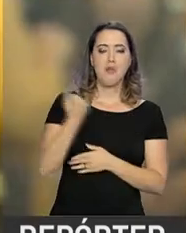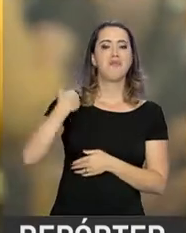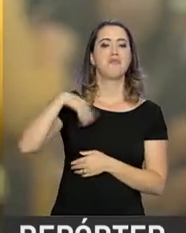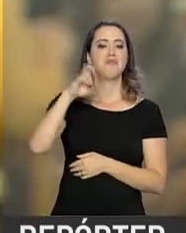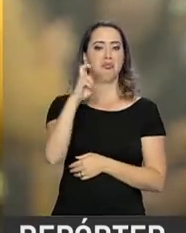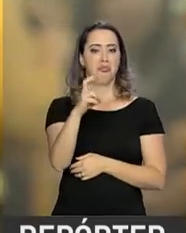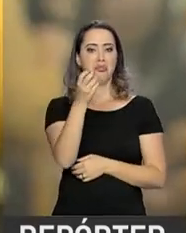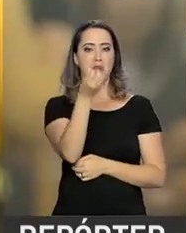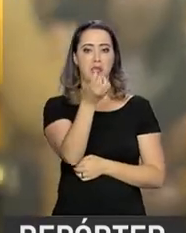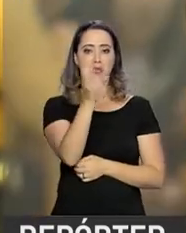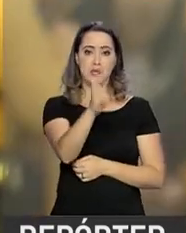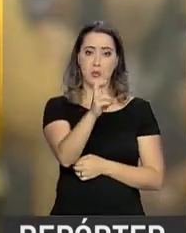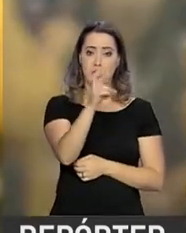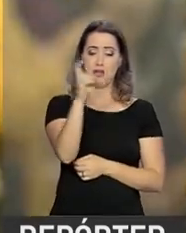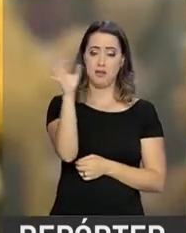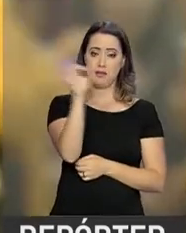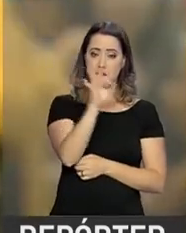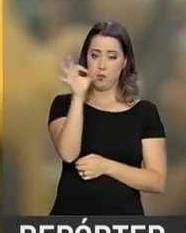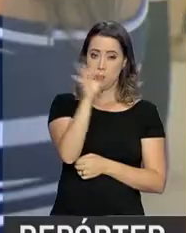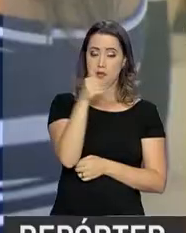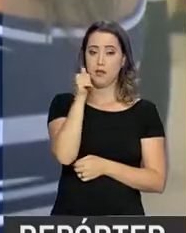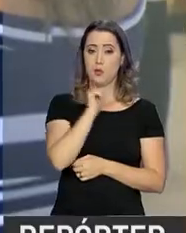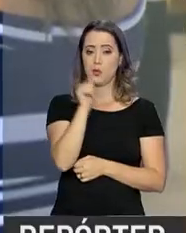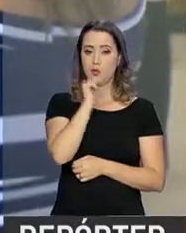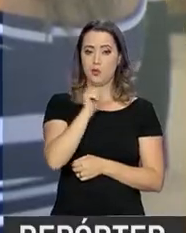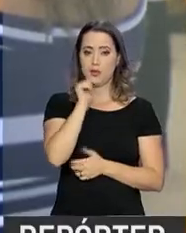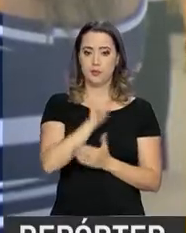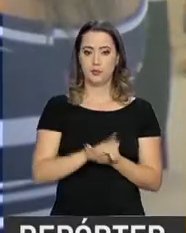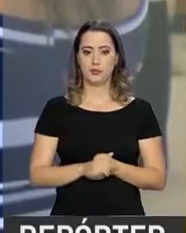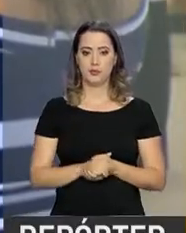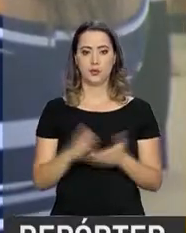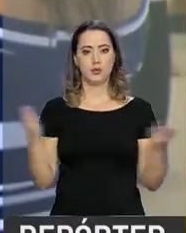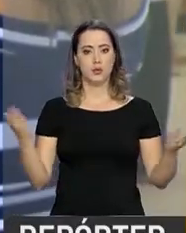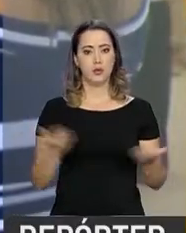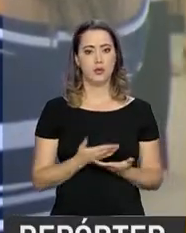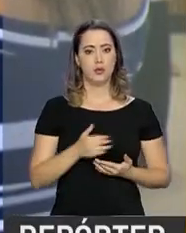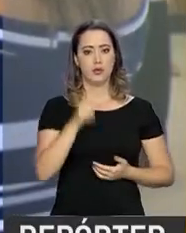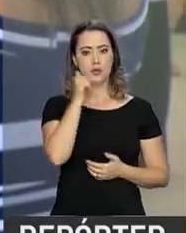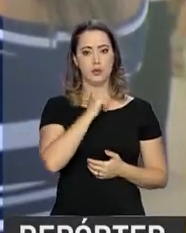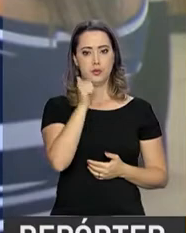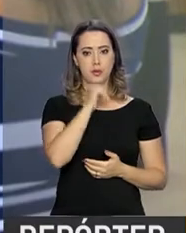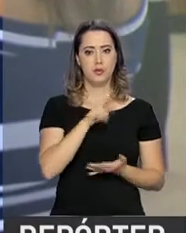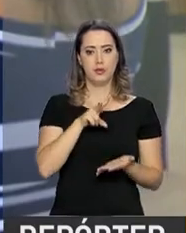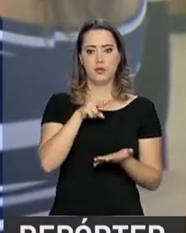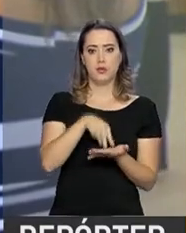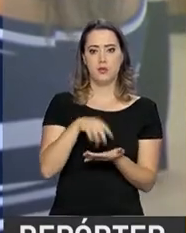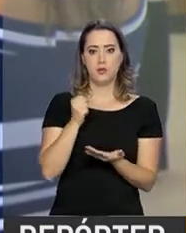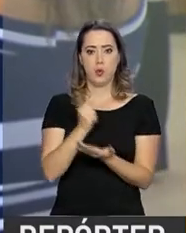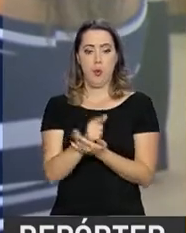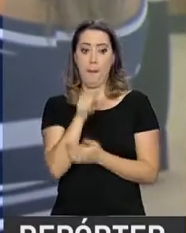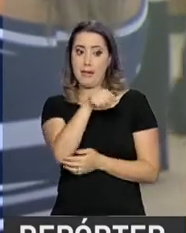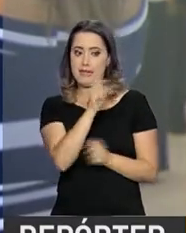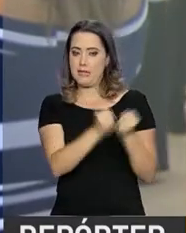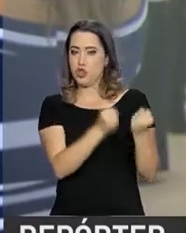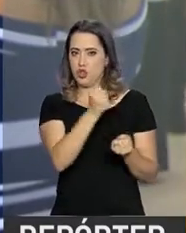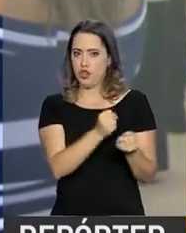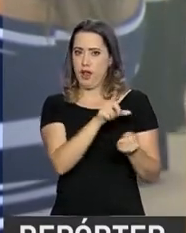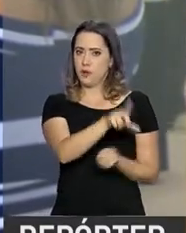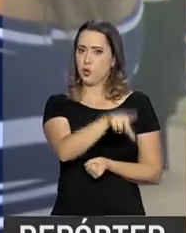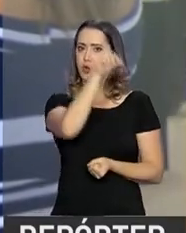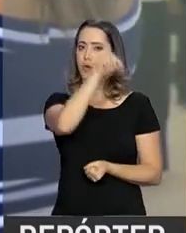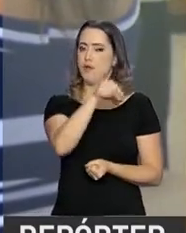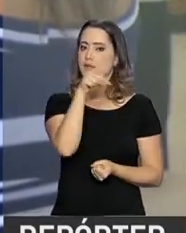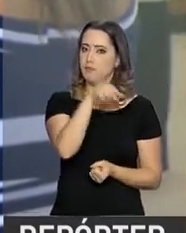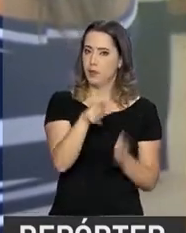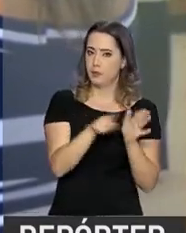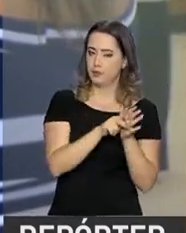por 55% de mulheres. A mulher, ela já tem aquele papel da chefe de família na hora, não, vamos comprar este carro. Tanto que tem várias